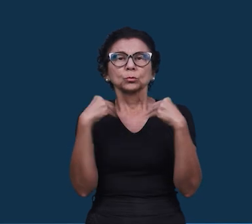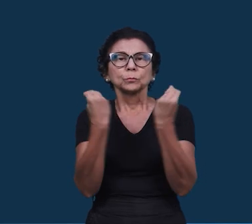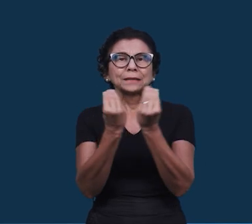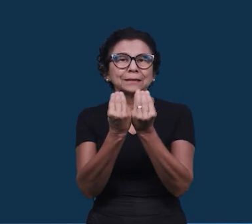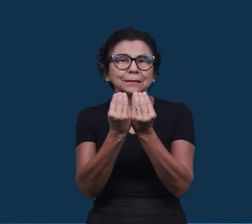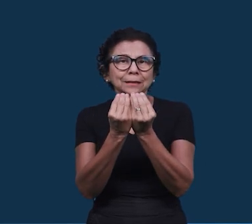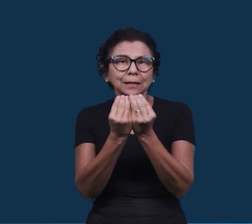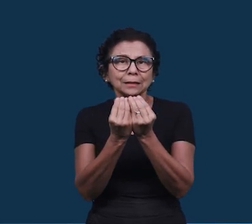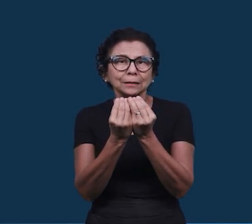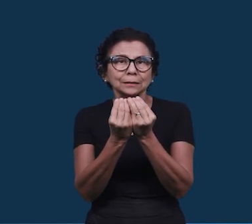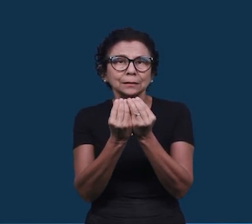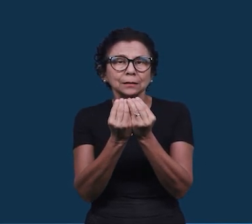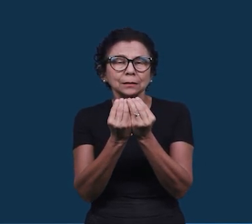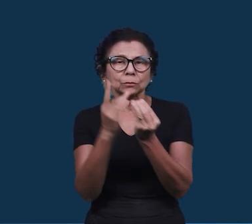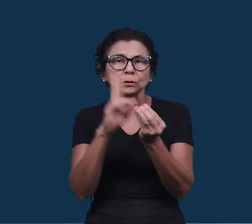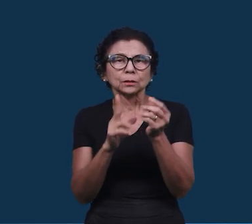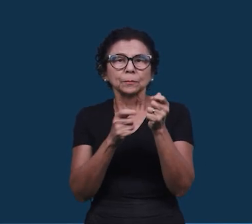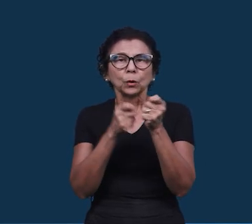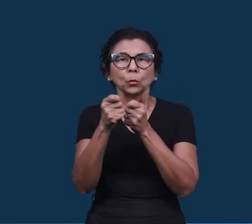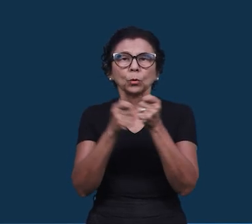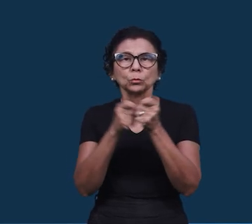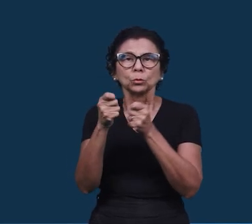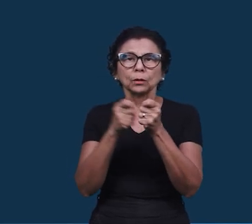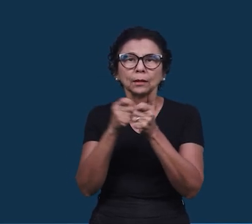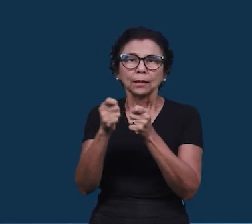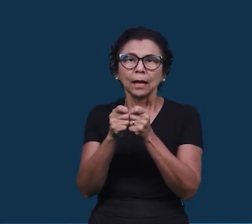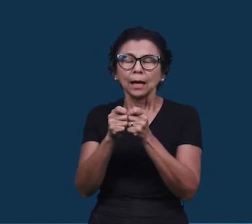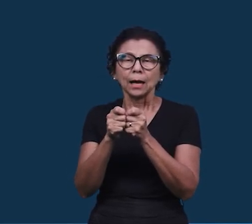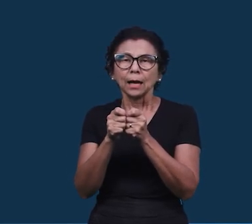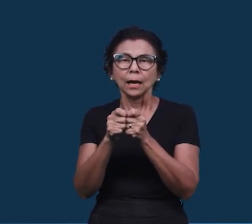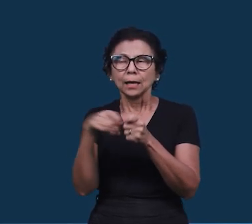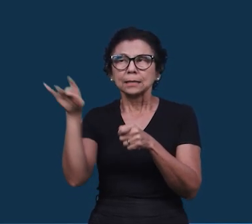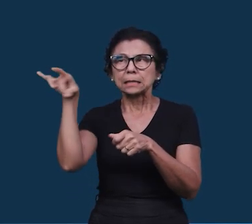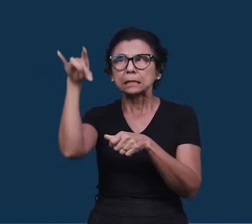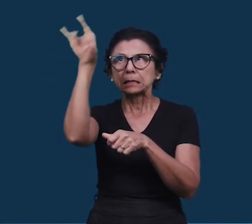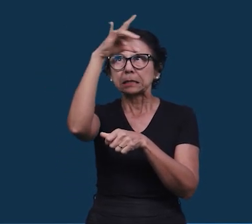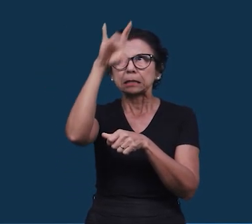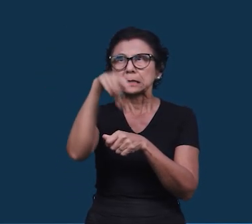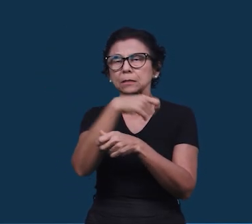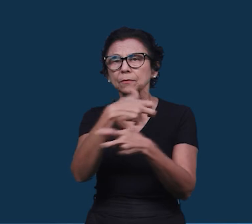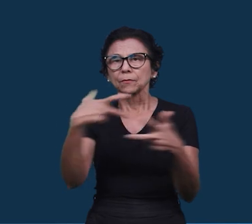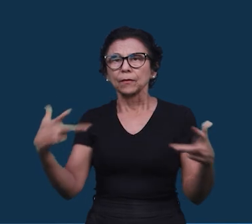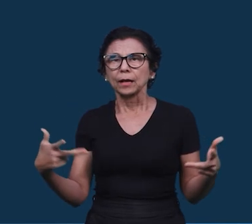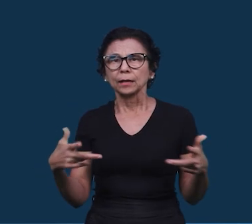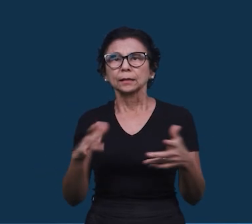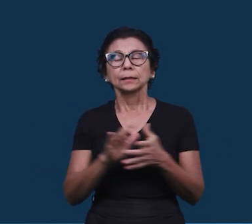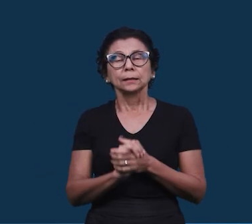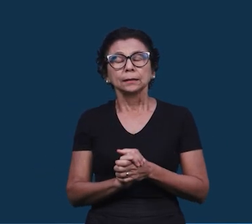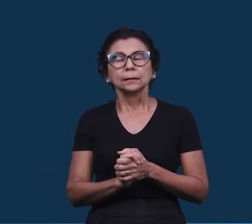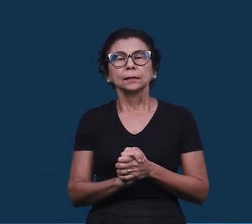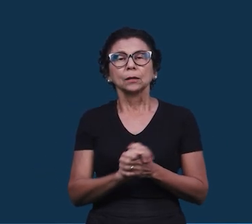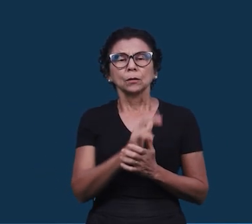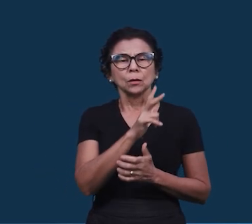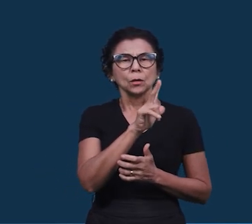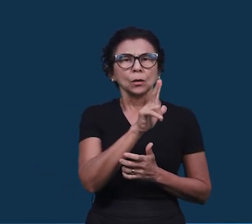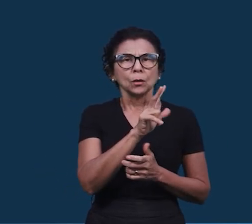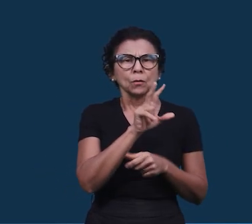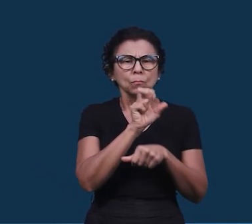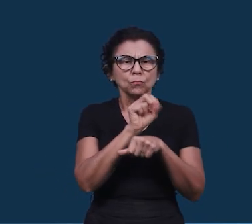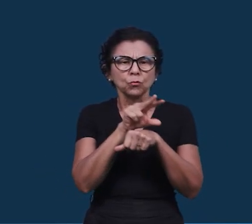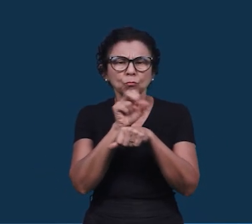promover o controle de pragas. No entanto, após sua aplicação em ambientes